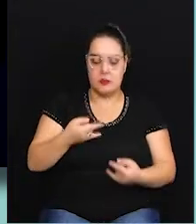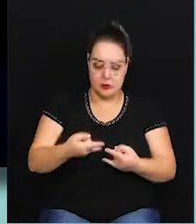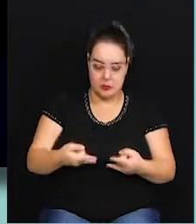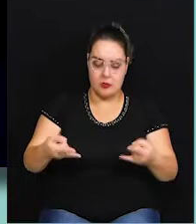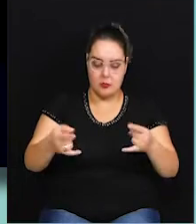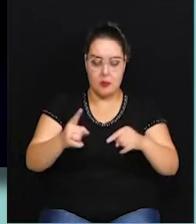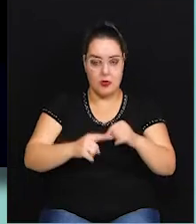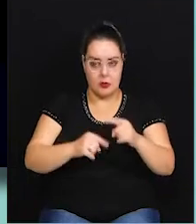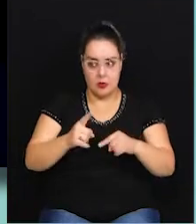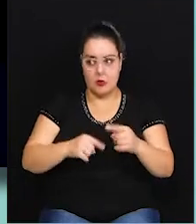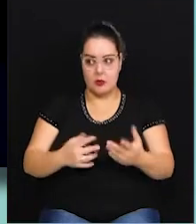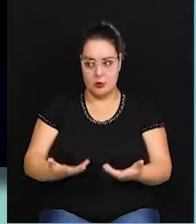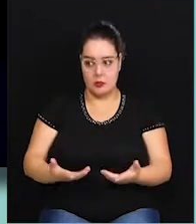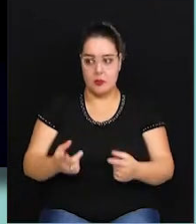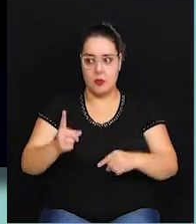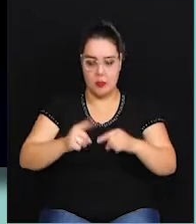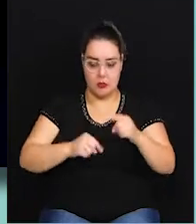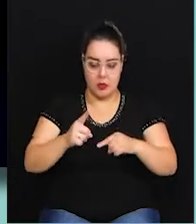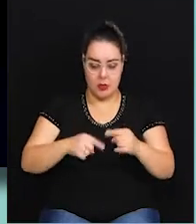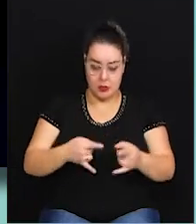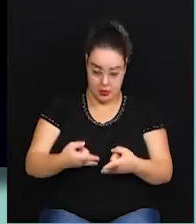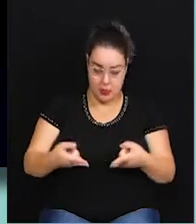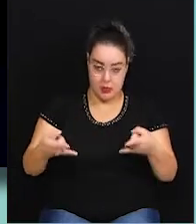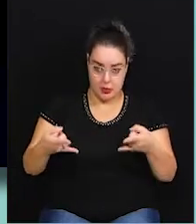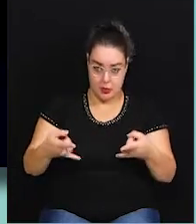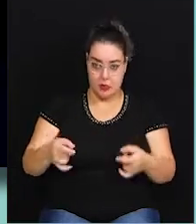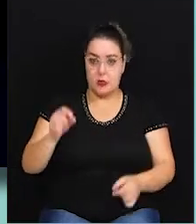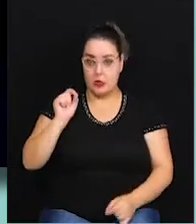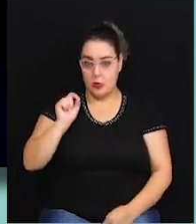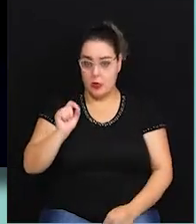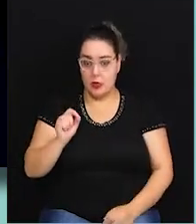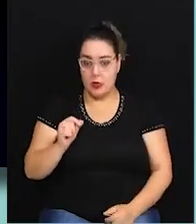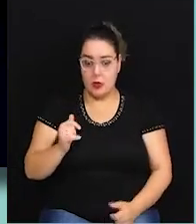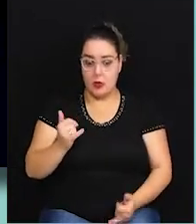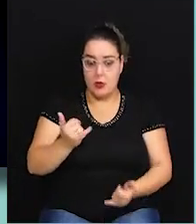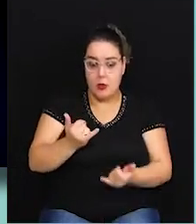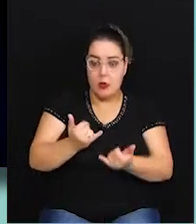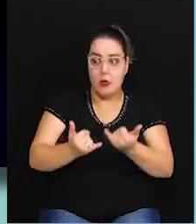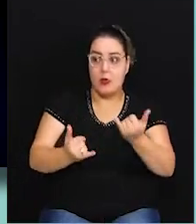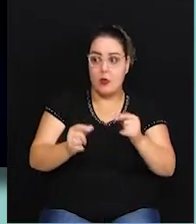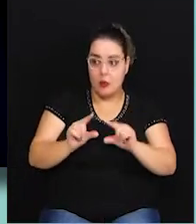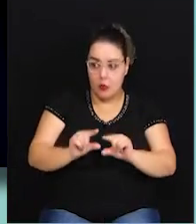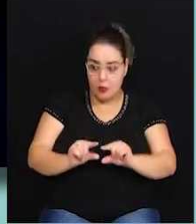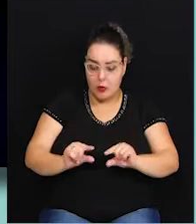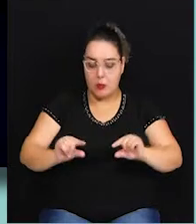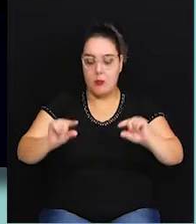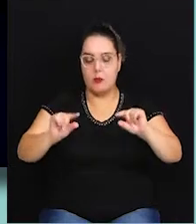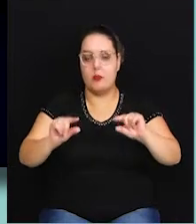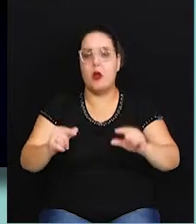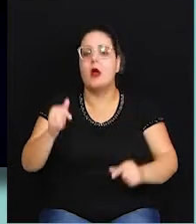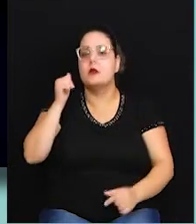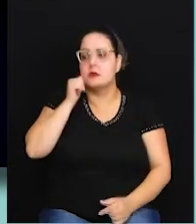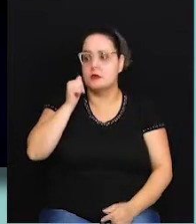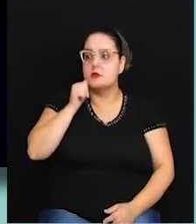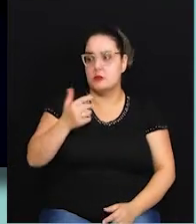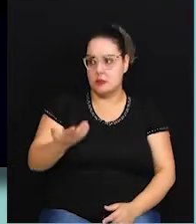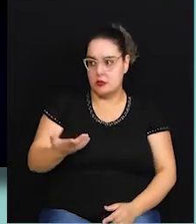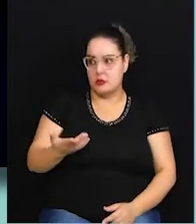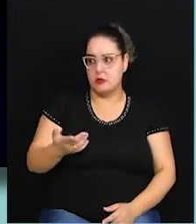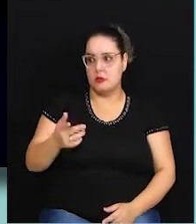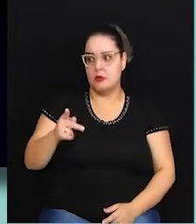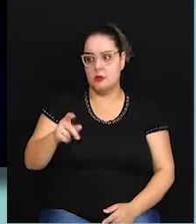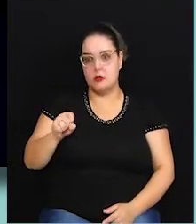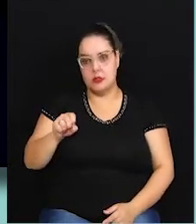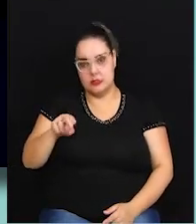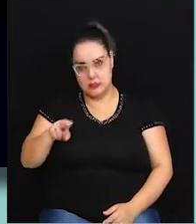material absorvente, né? Então, quando eu falo do material absorvente, é o que é semelhante ao algodão, né? Então, pegando ali o que as meninas mostraram,